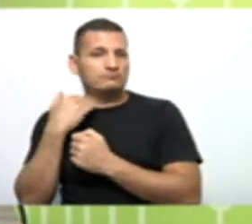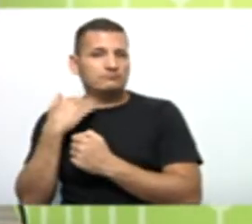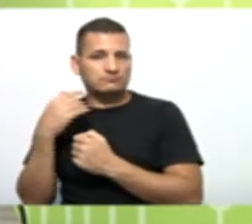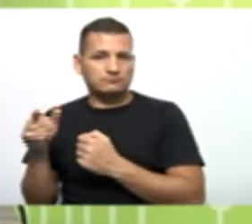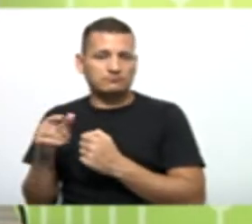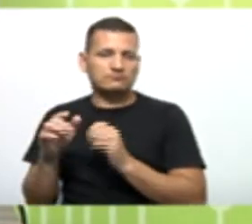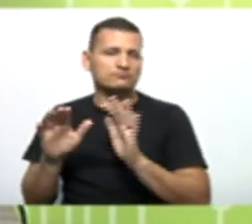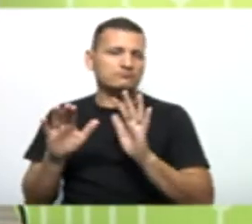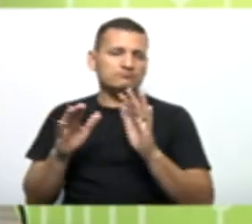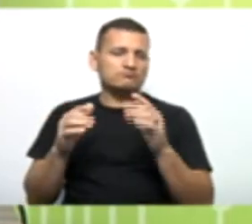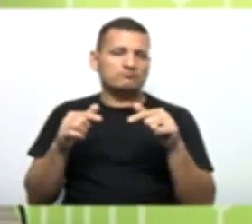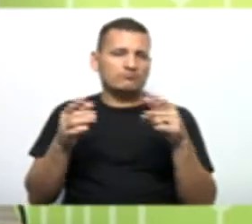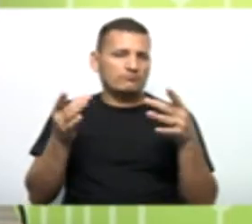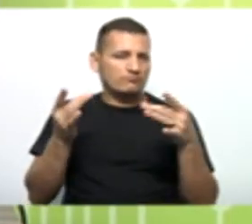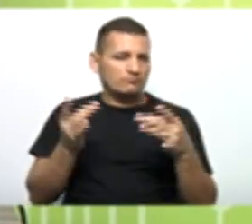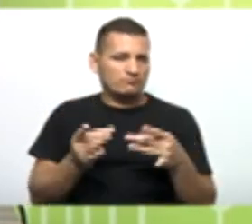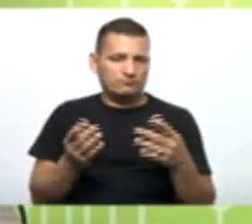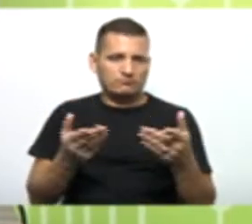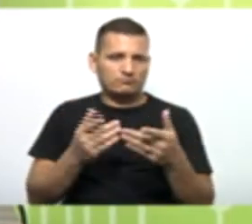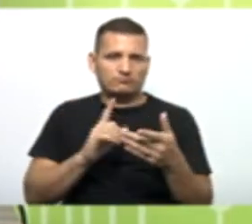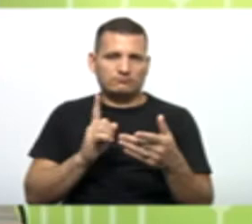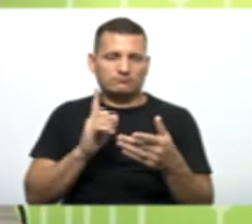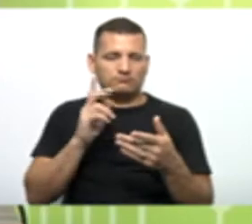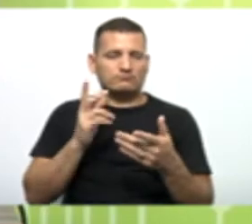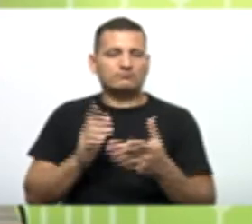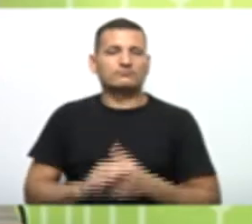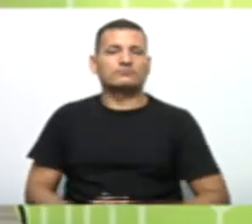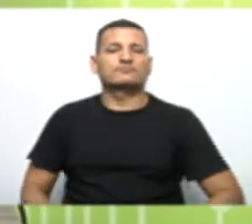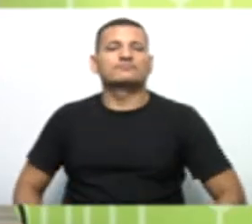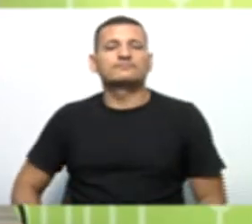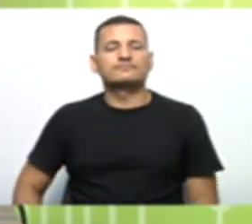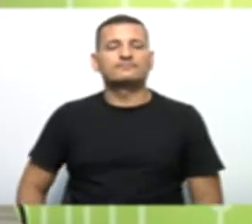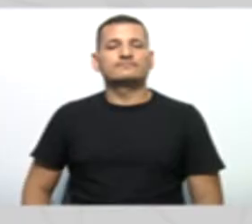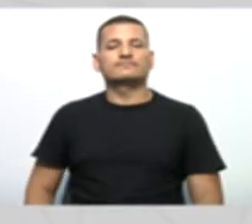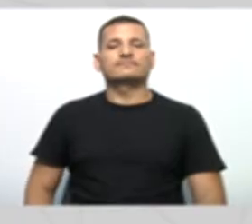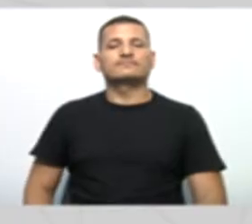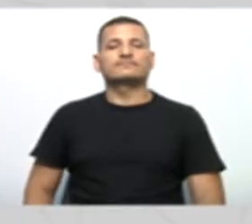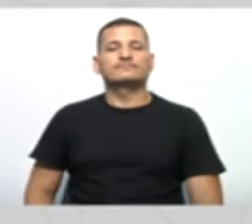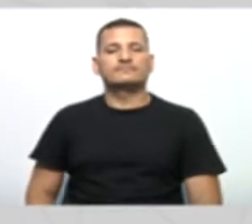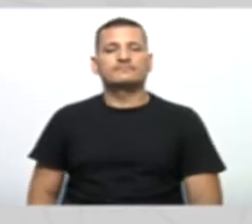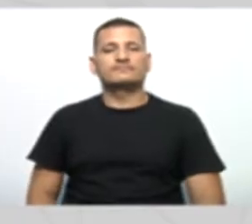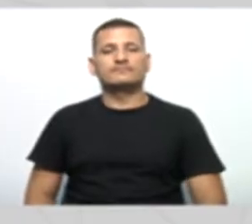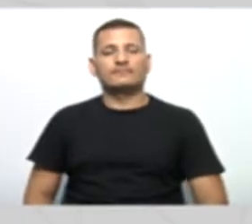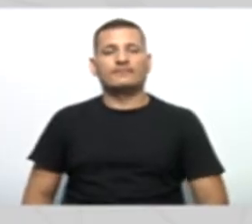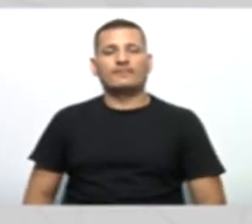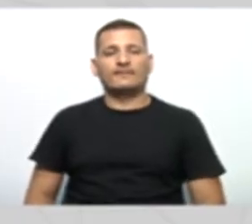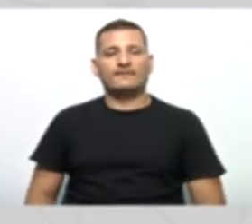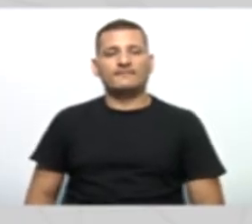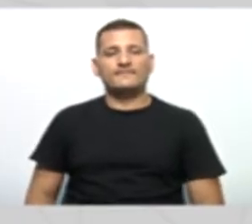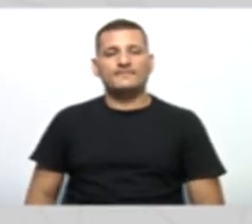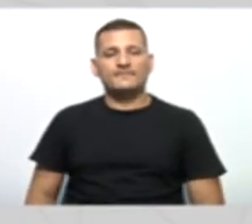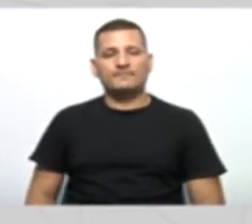com detalhes hoje, vamos ver numa aula posterior aí. Vamos lá então? Olha só,